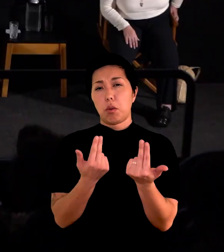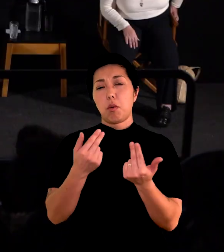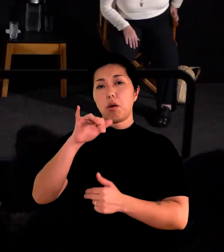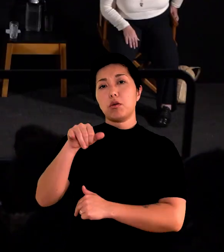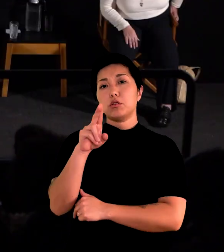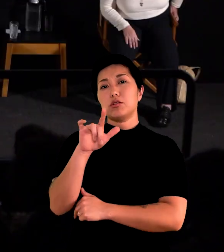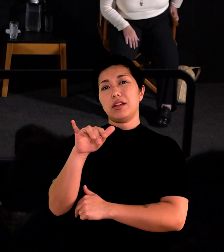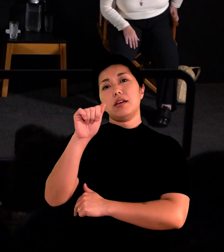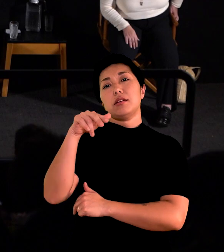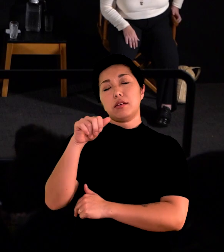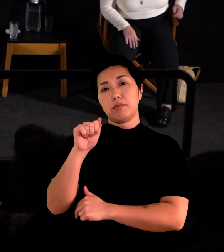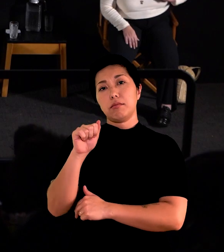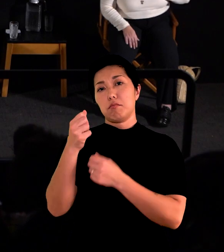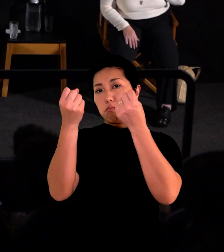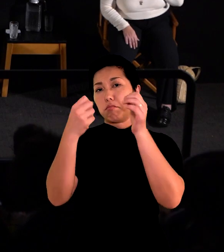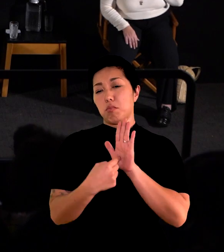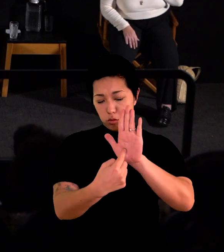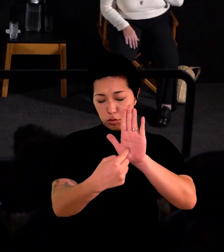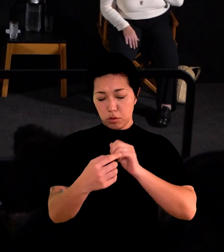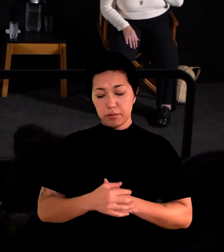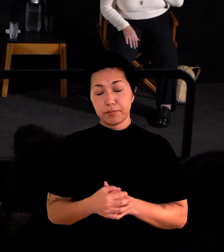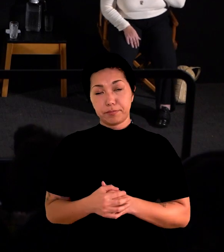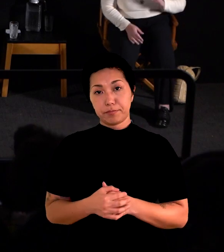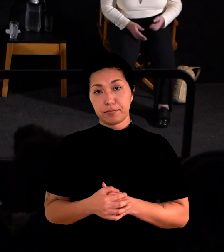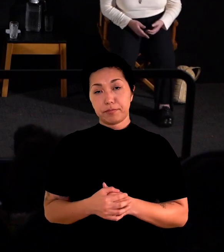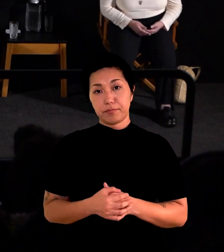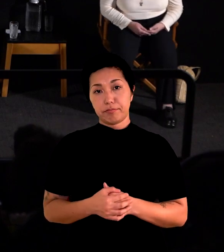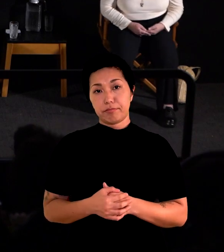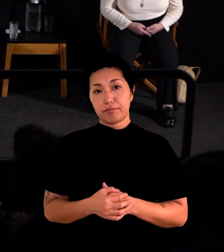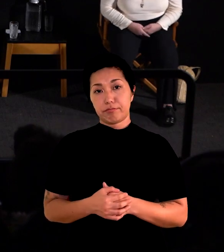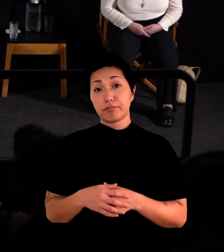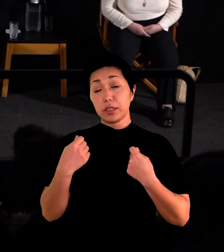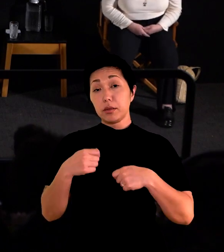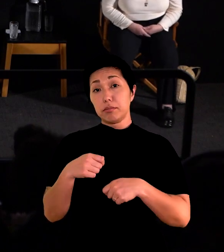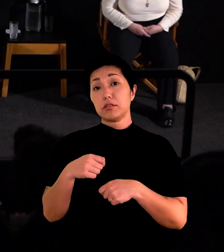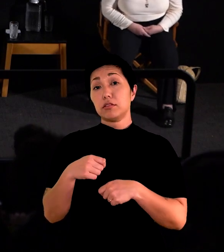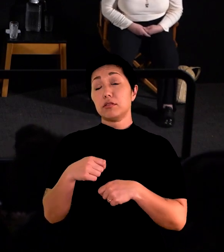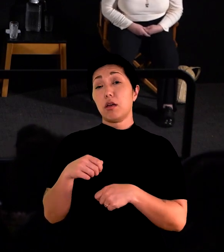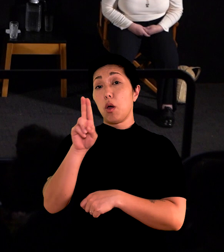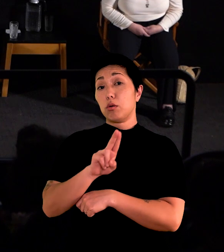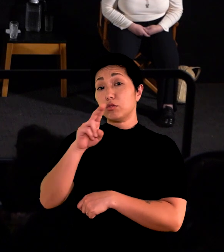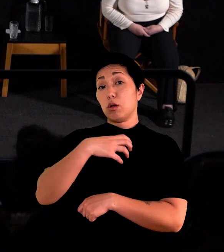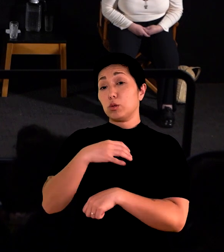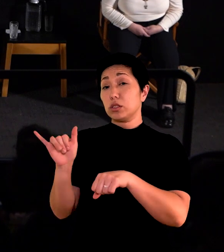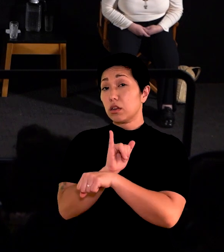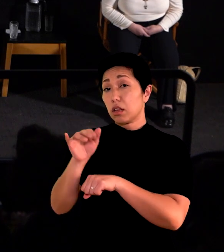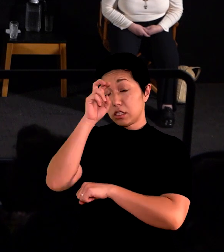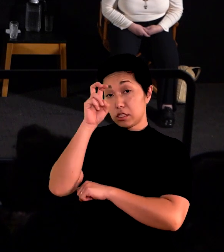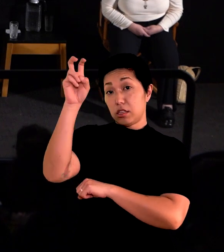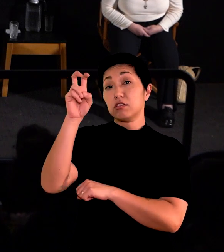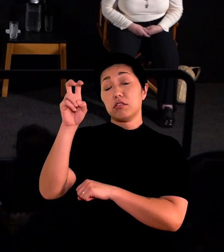como a Juliana está mostrando, de qualquer jeito, né? Tem que usar isso de